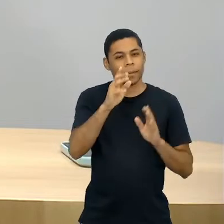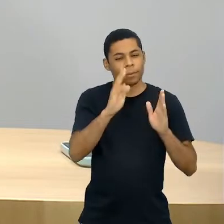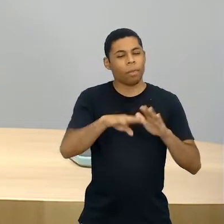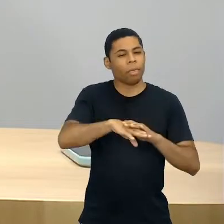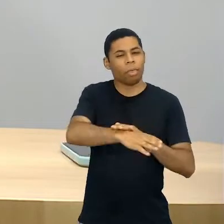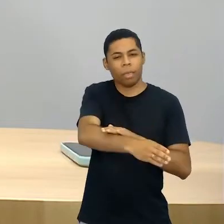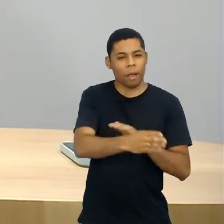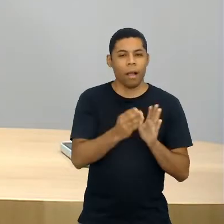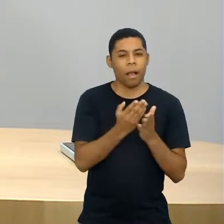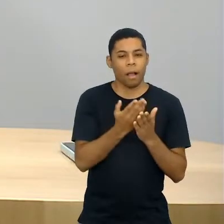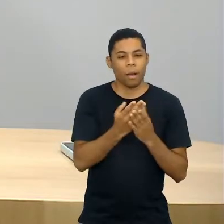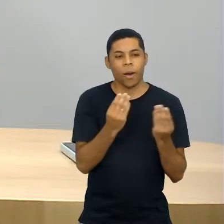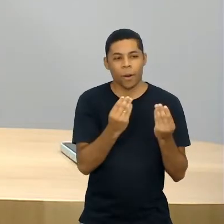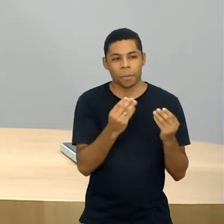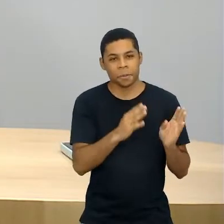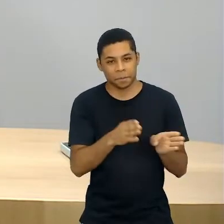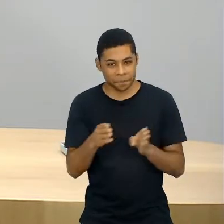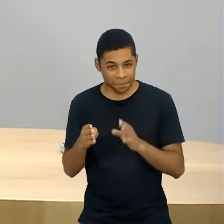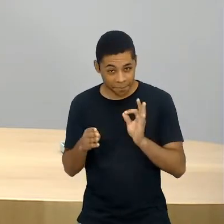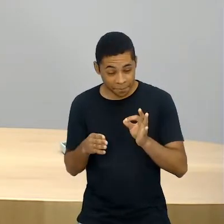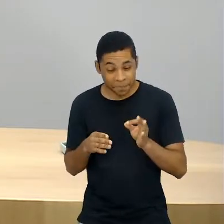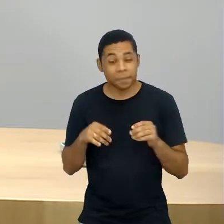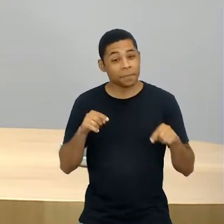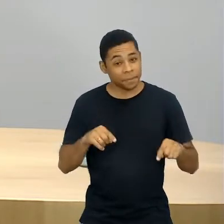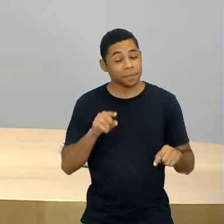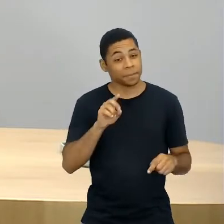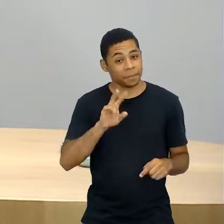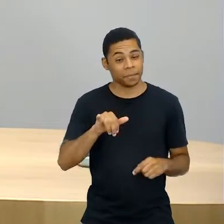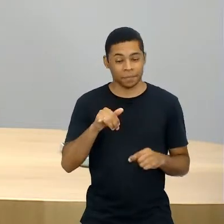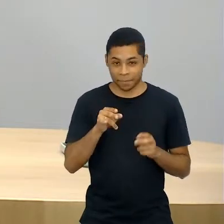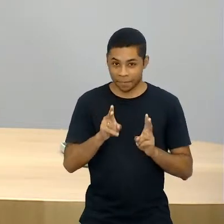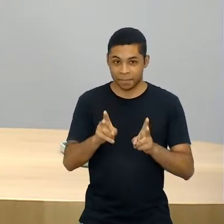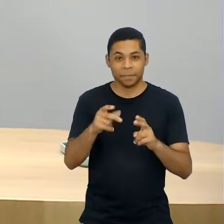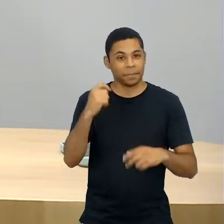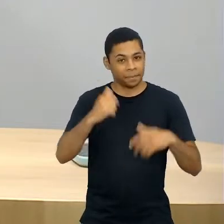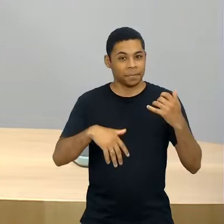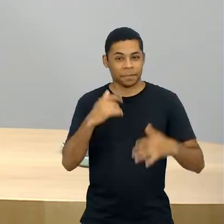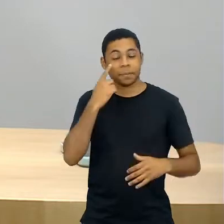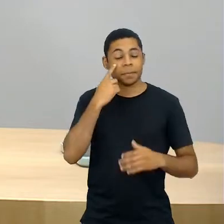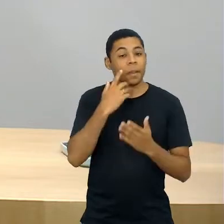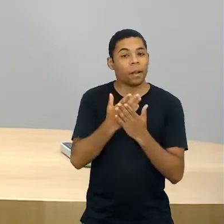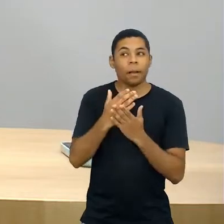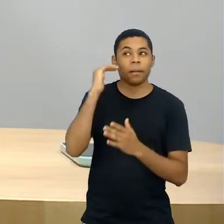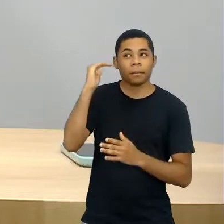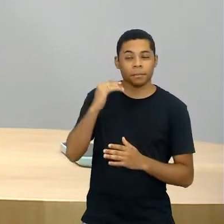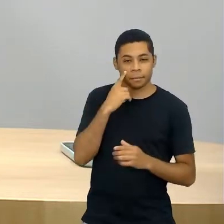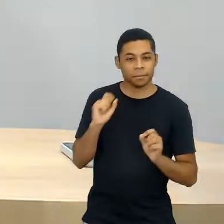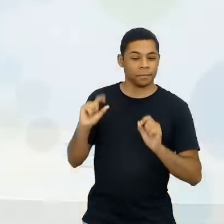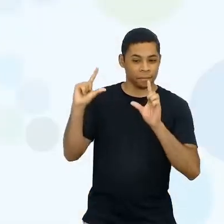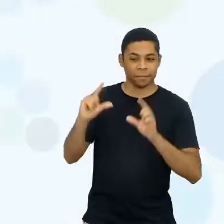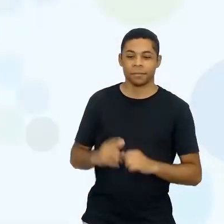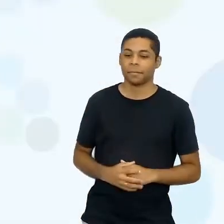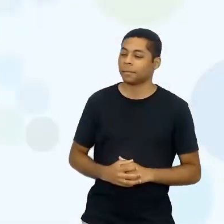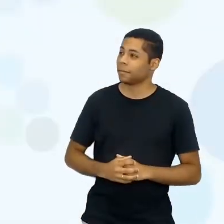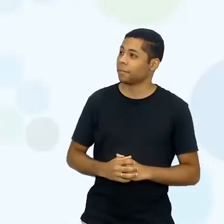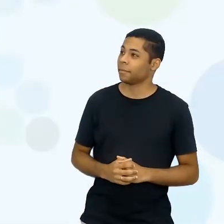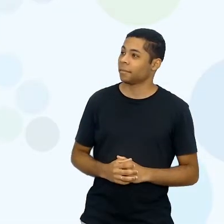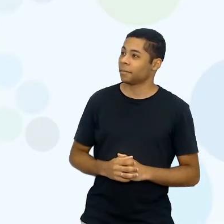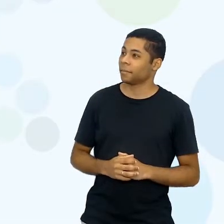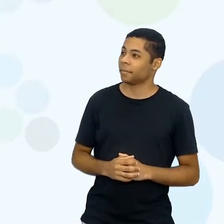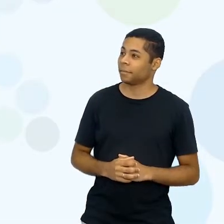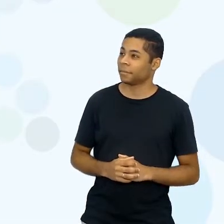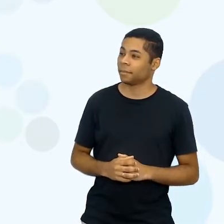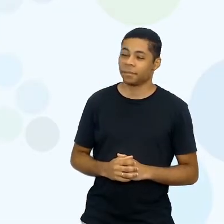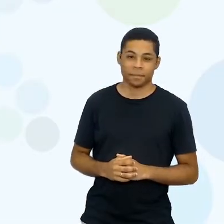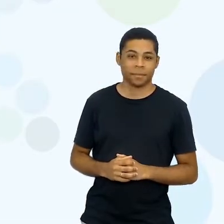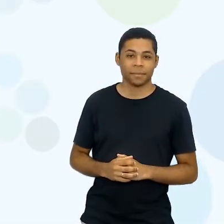aulas e hoje nós vamos ter aí, dando uma sequência para as aulas aí. Põe na tela aí, Ska, por gentileza, aí, ó, minerais